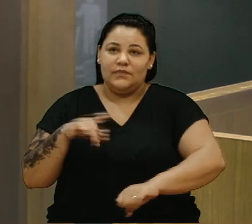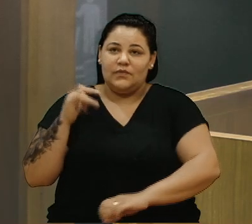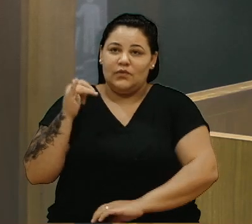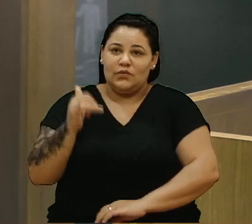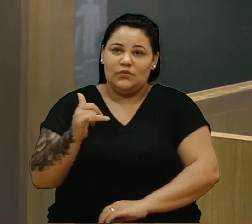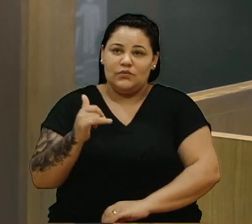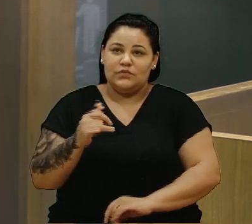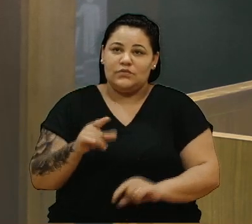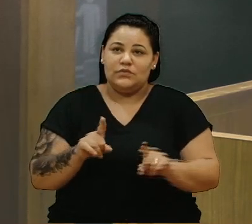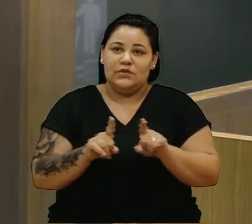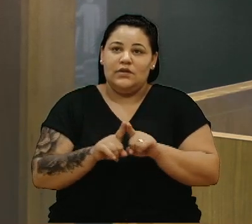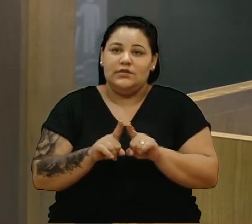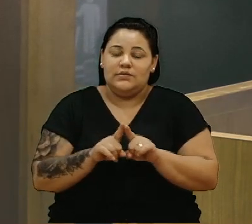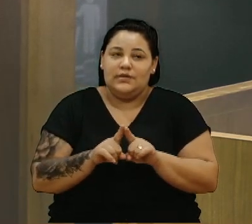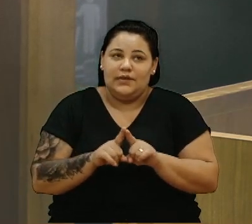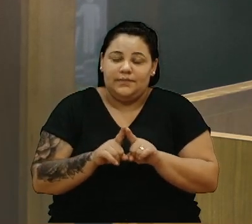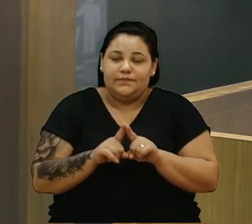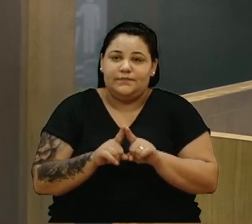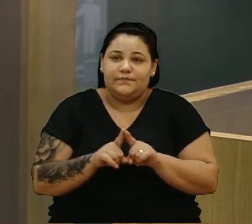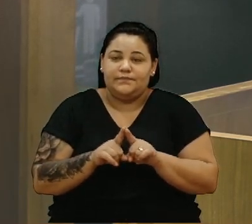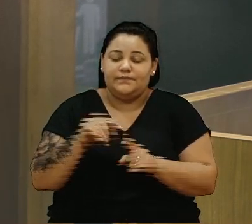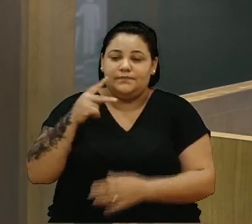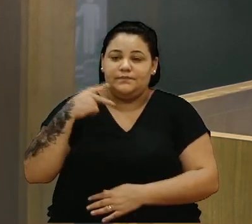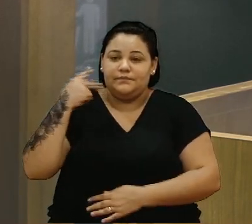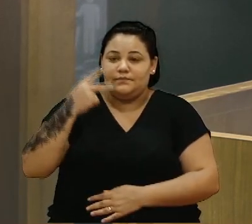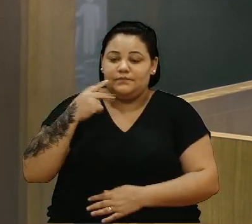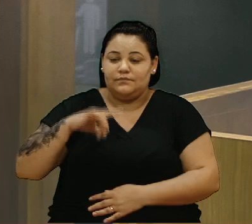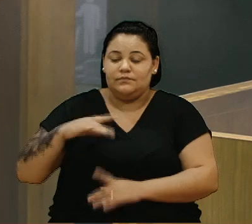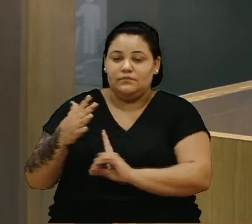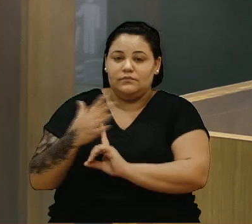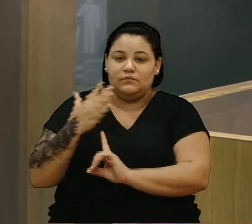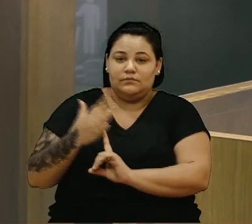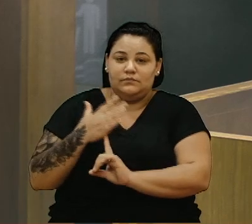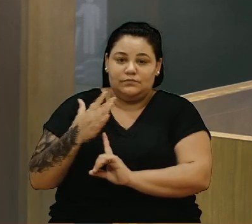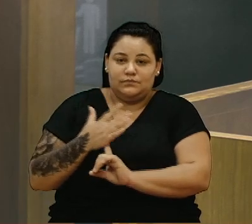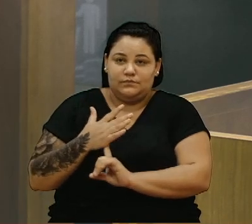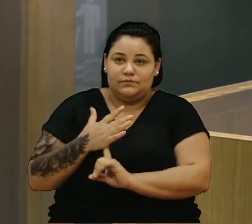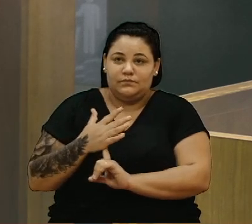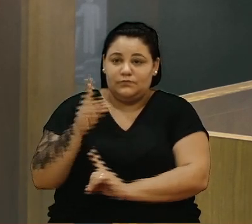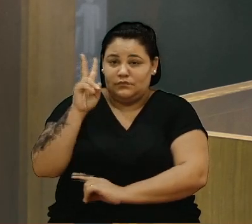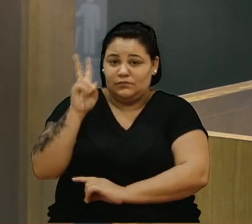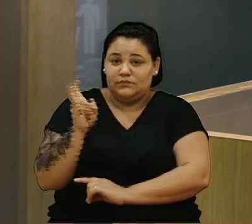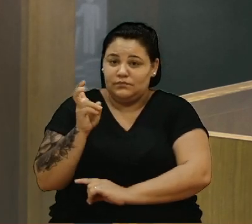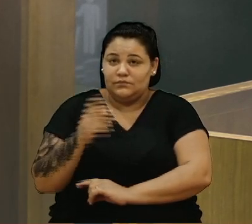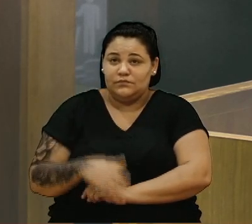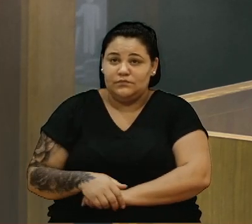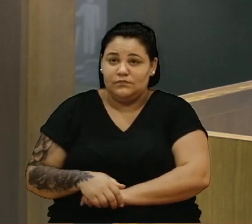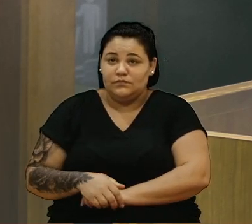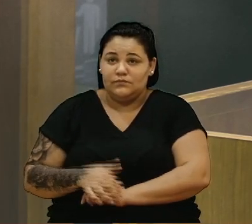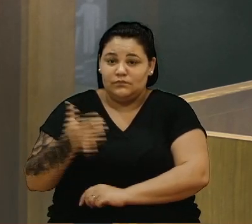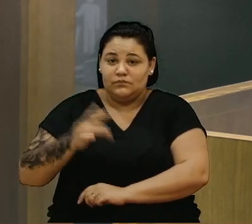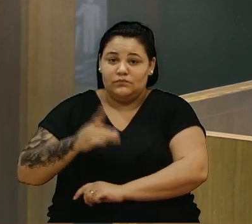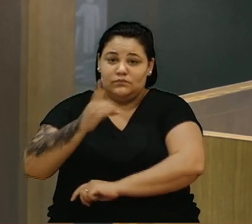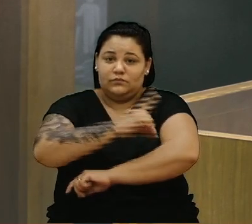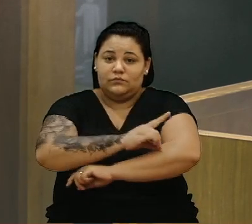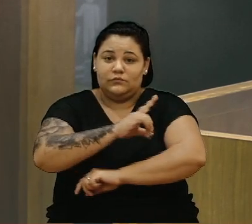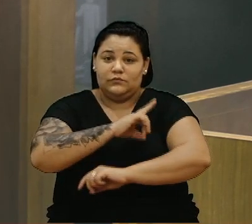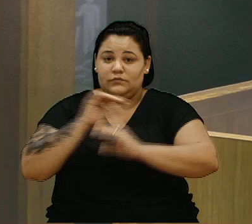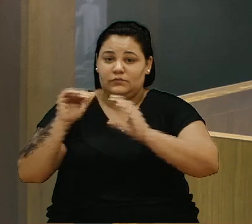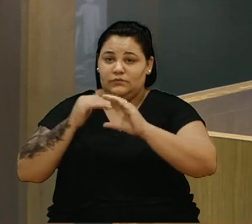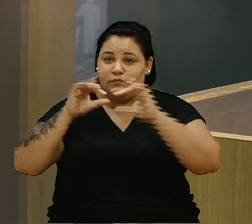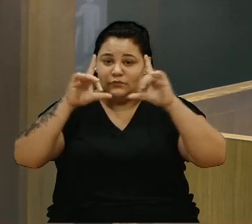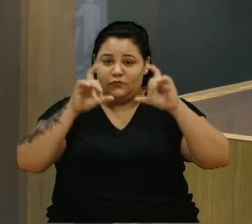como eu acho que todos os vereadores são demandados sobre esse assunto aí. Eu recebi outro dia ali uma foto de uma pessoa que o ônibus